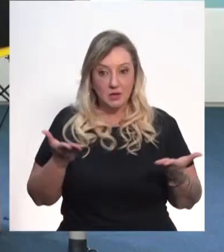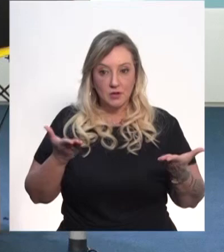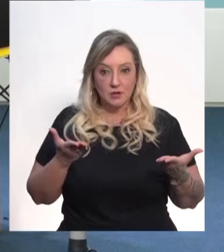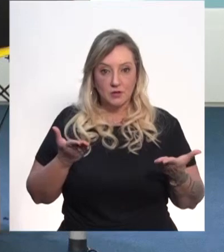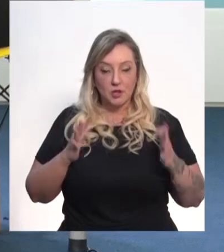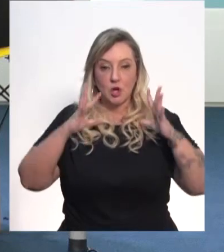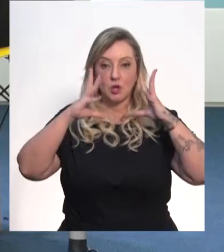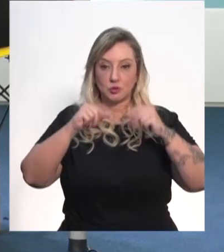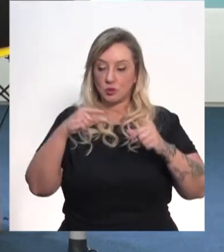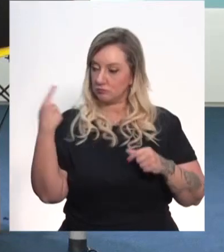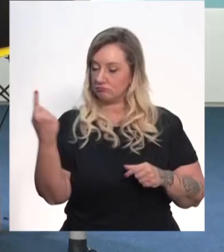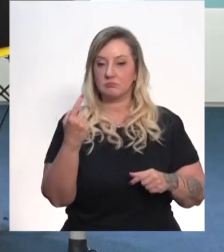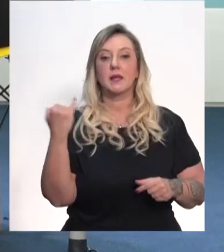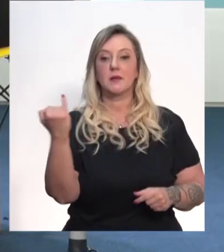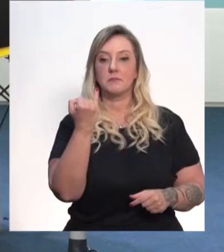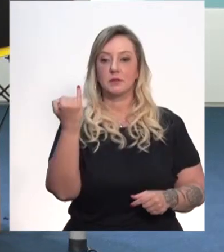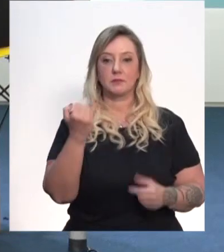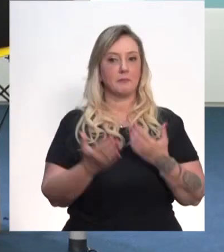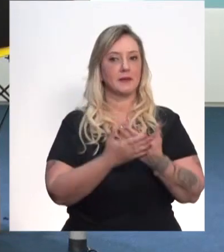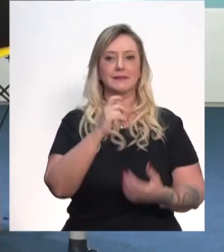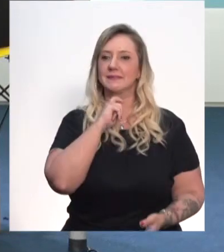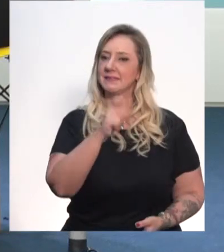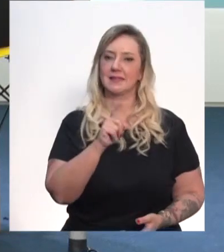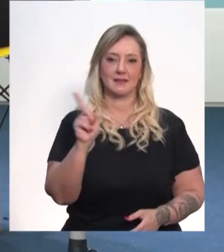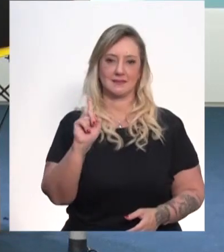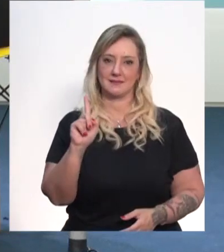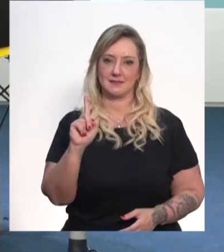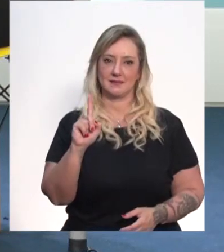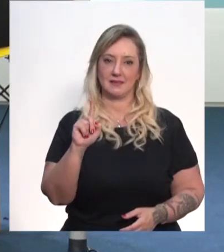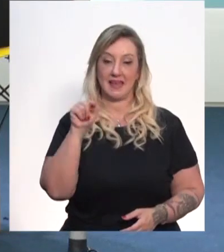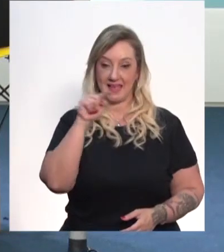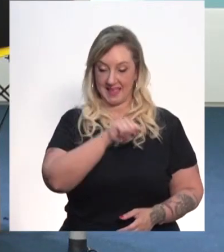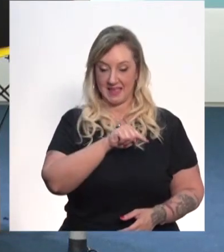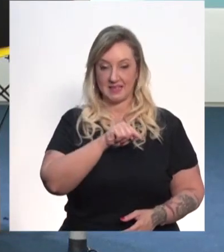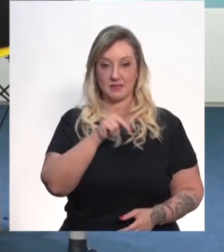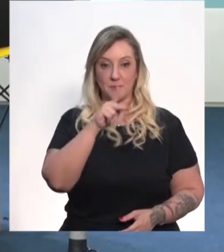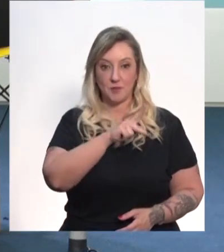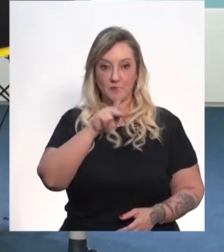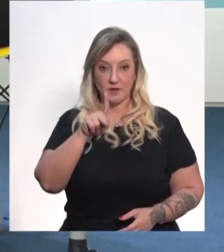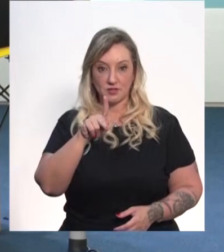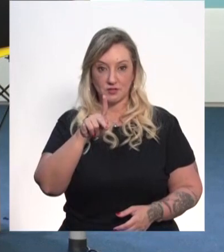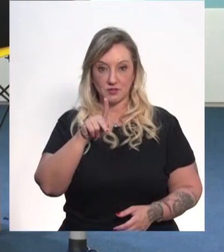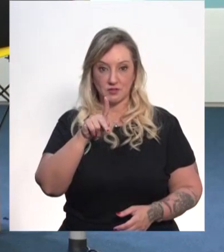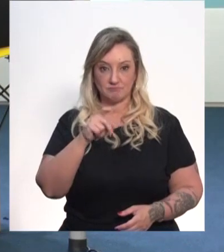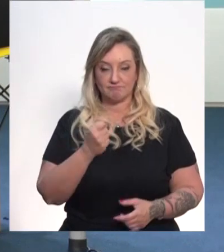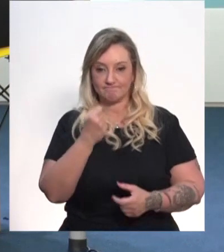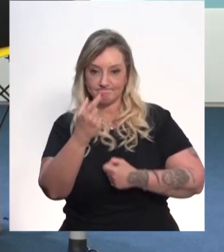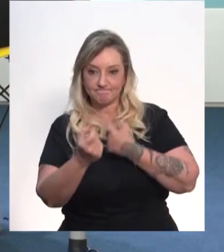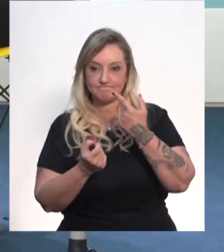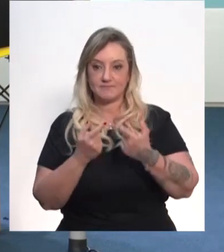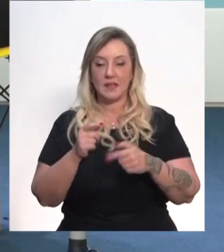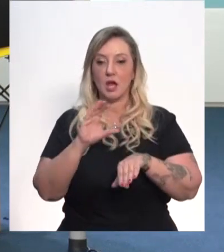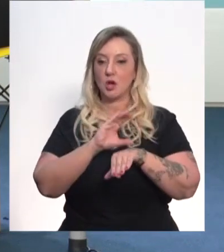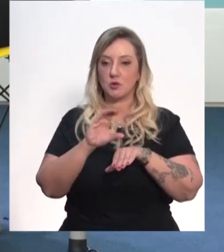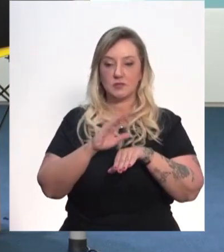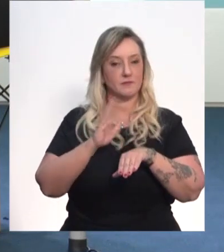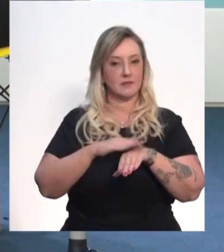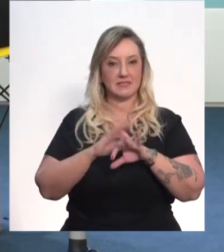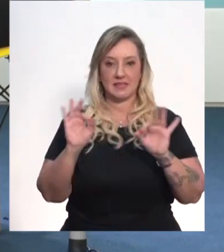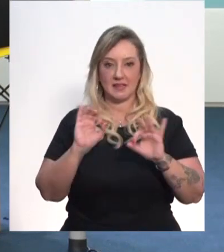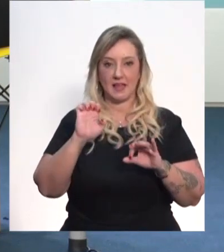a ideia é essa mesmo, é o que eu falei ontem, é fuçar, é mexer, é se acostumar. Né? Para algumas pessoas isso já é